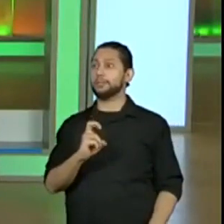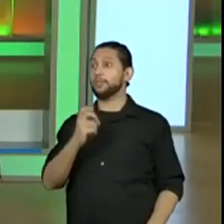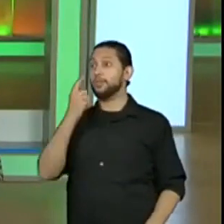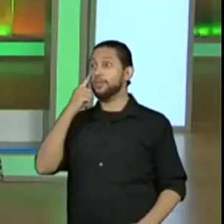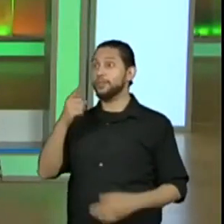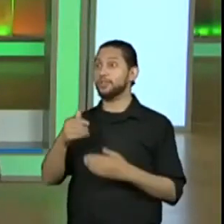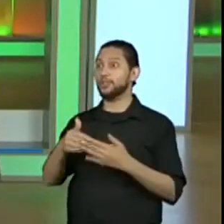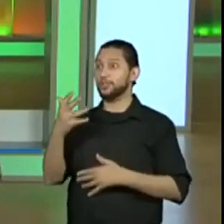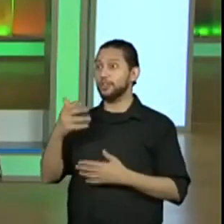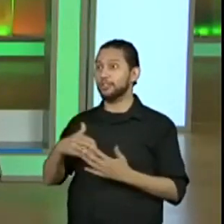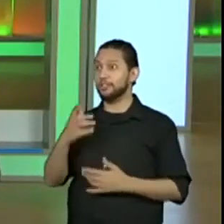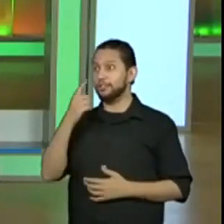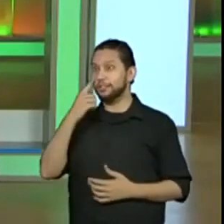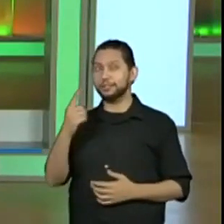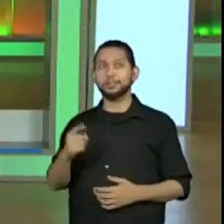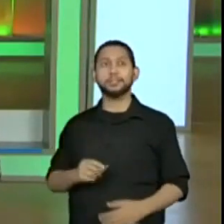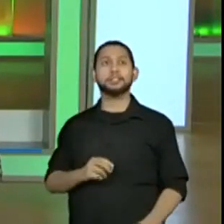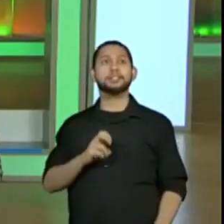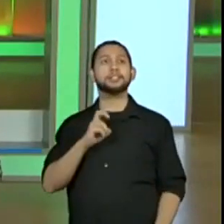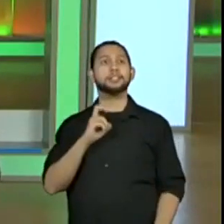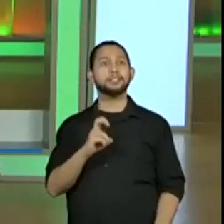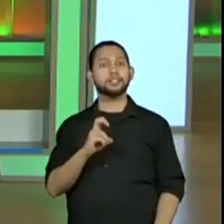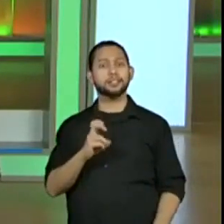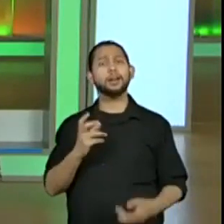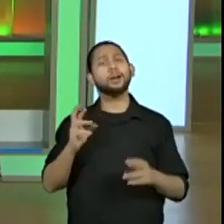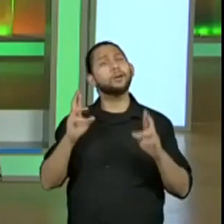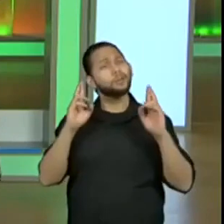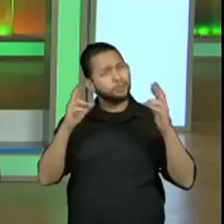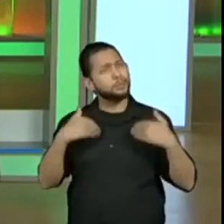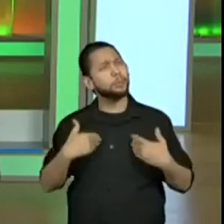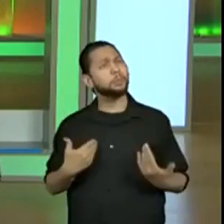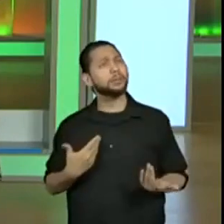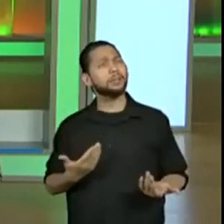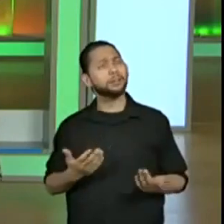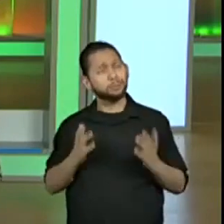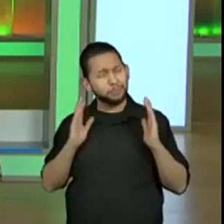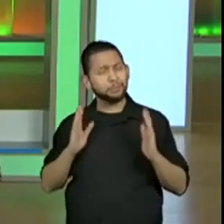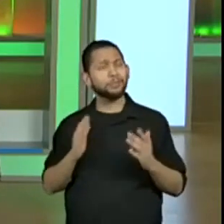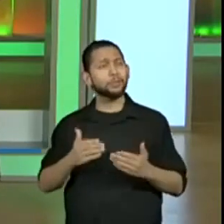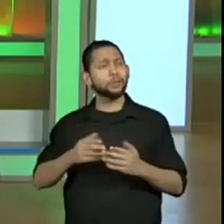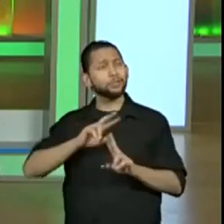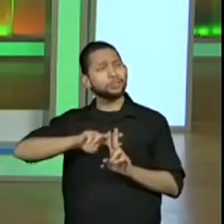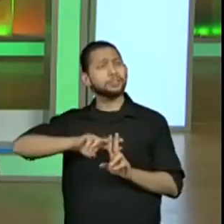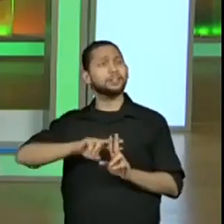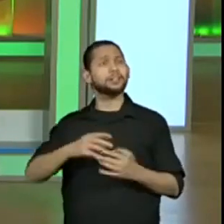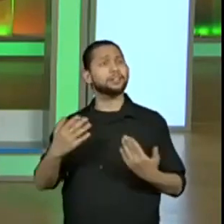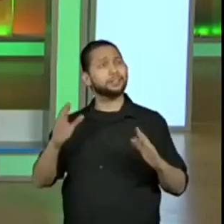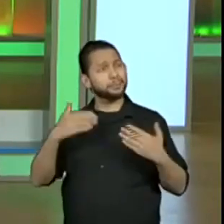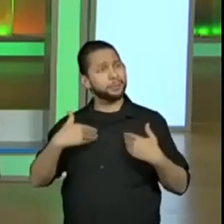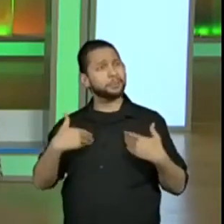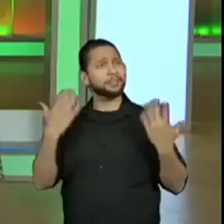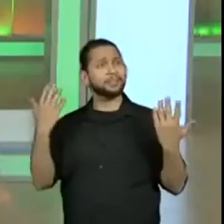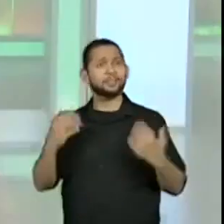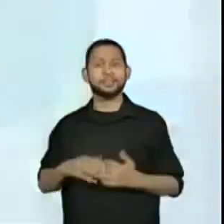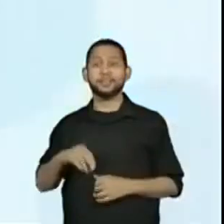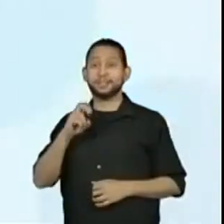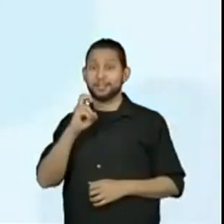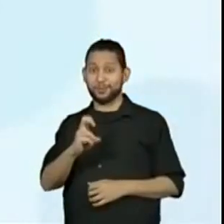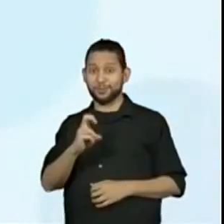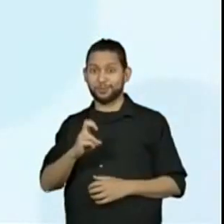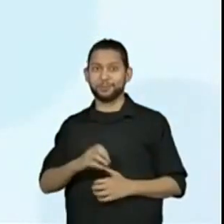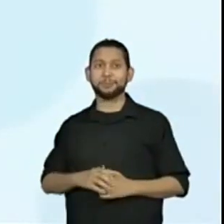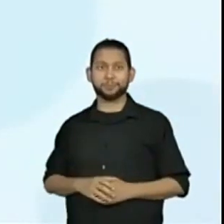chat. Desculpa, gente. Tranquilo. É, torçam por mim com mais força. Tá um pouco difícil. Vamos lá. 5. Sim. Vamos lá andar, então.